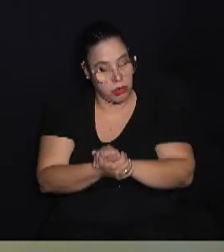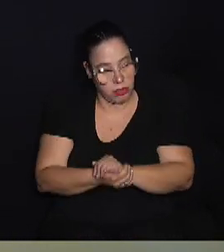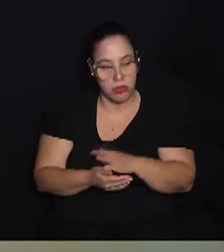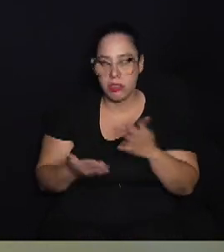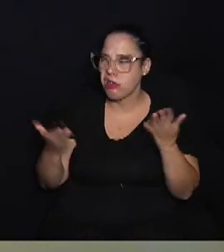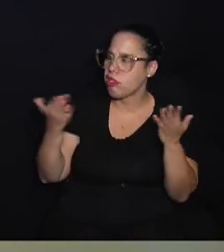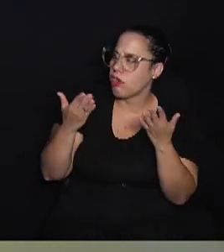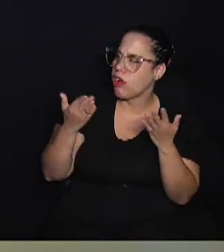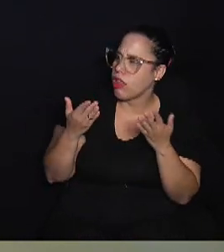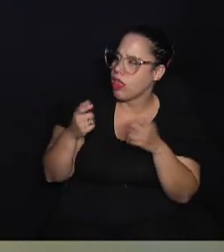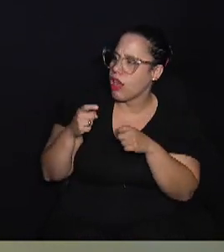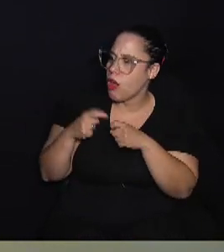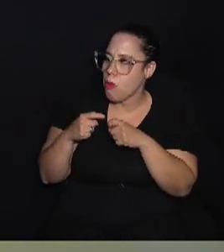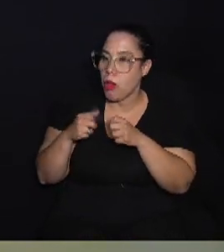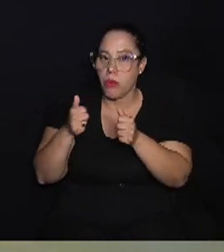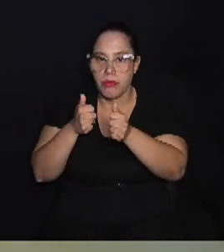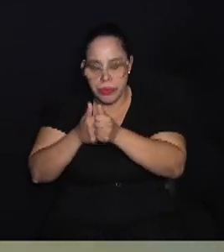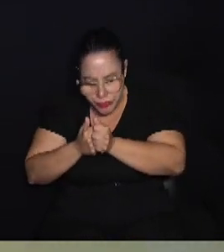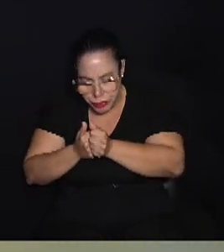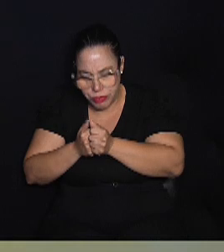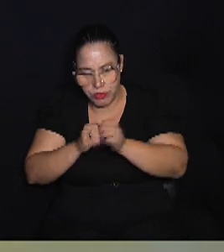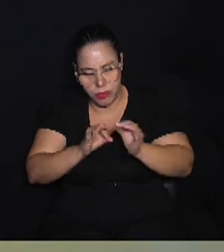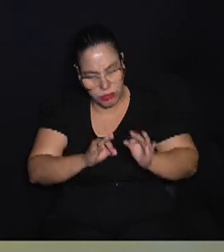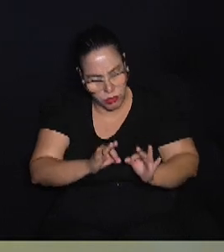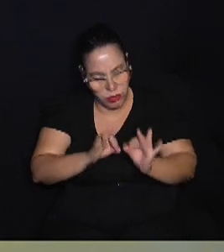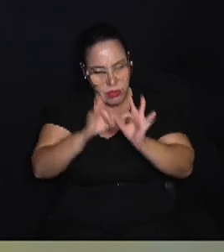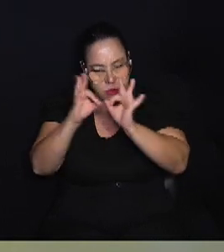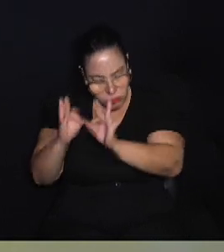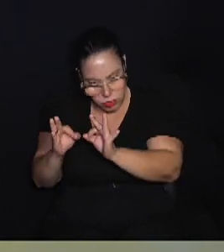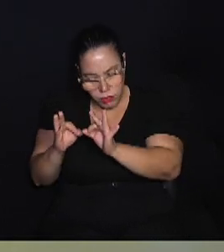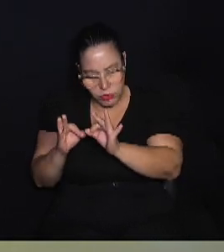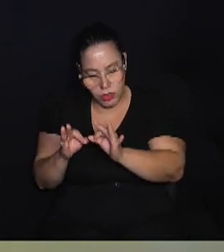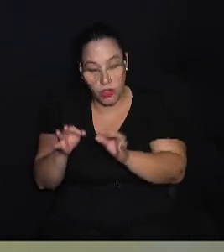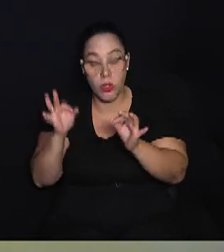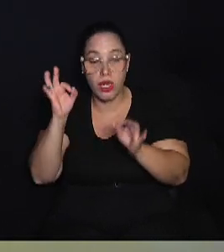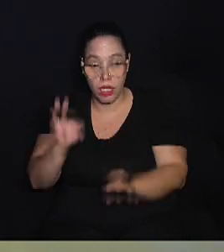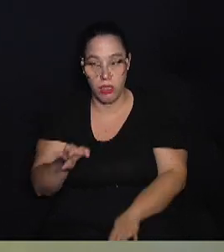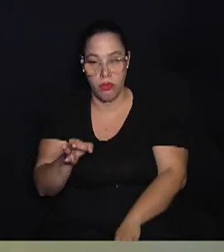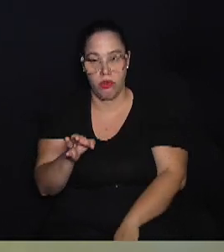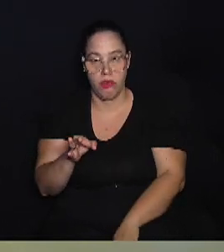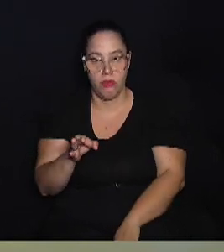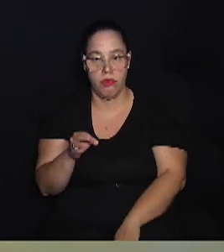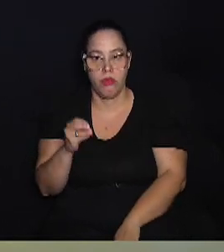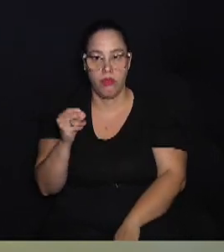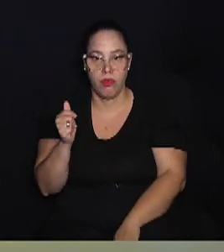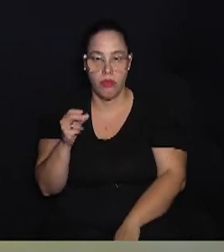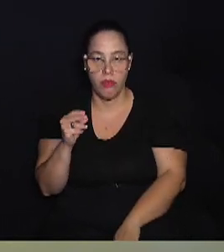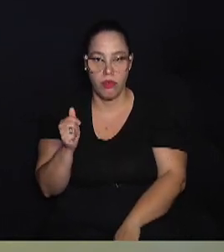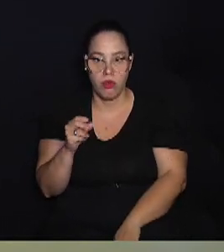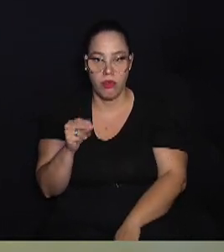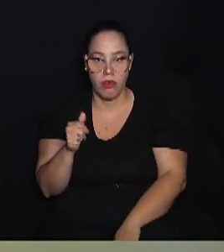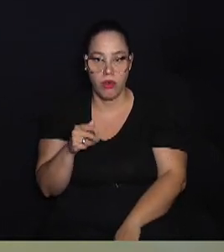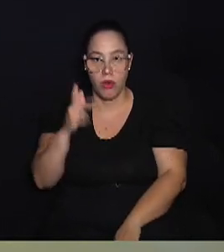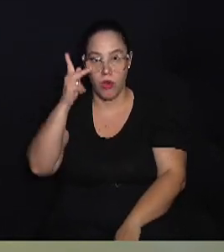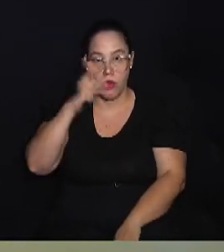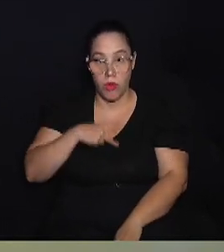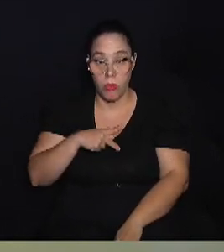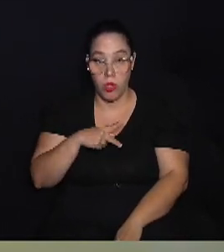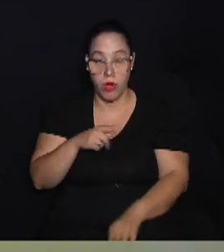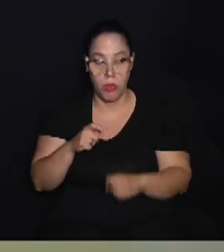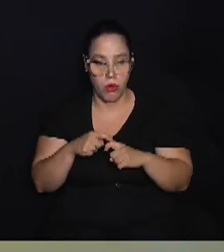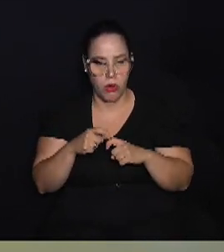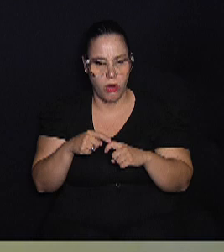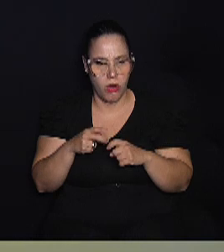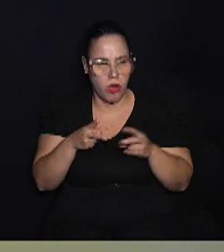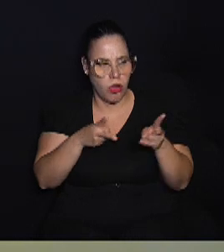gente tem um médico parceiro, um médico que acompanha a gente, isso seria o ideal. Por muito tempo, o próprio médico ele vai começar a identificar